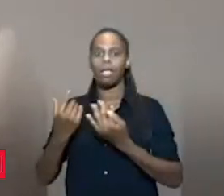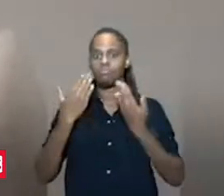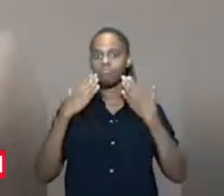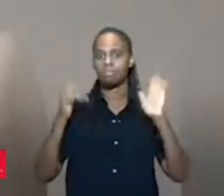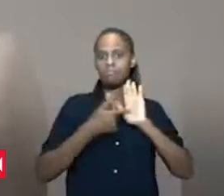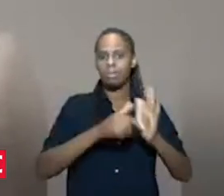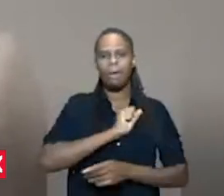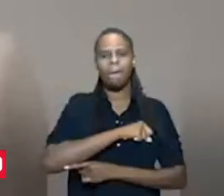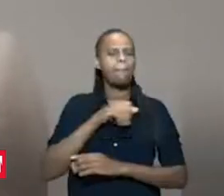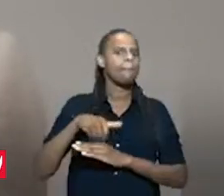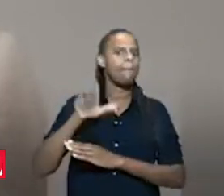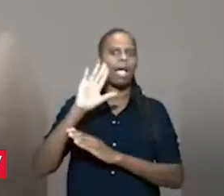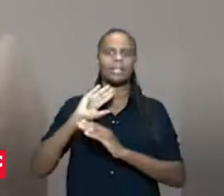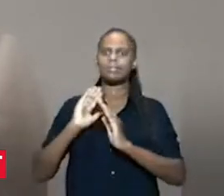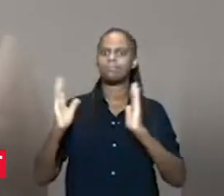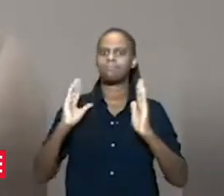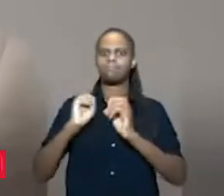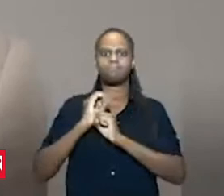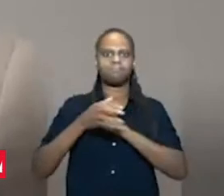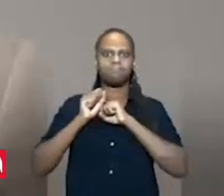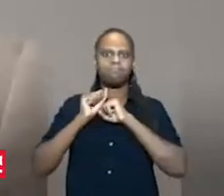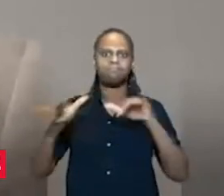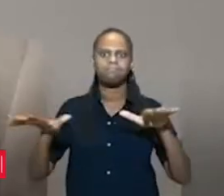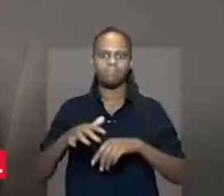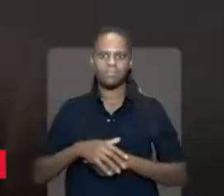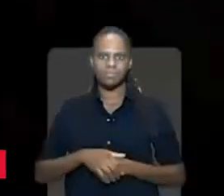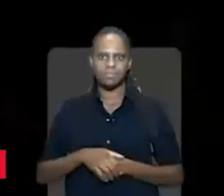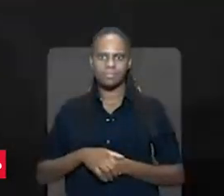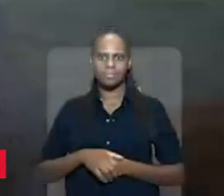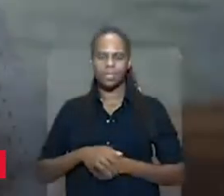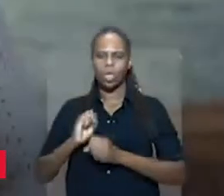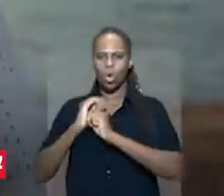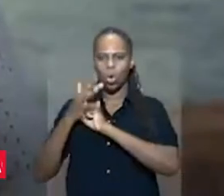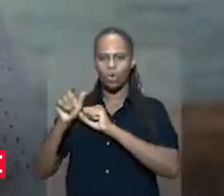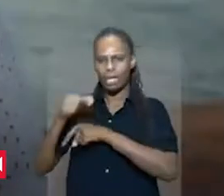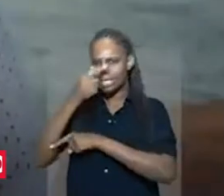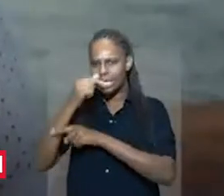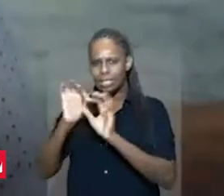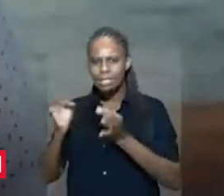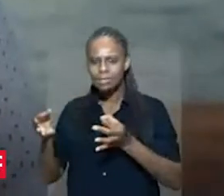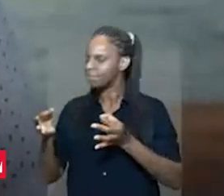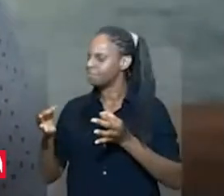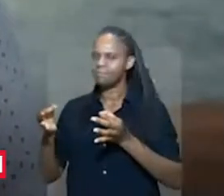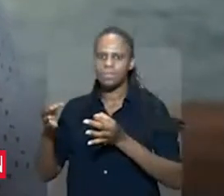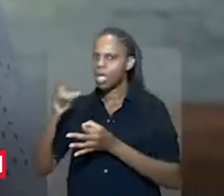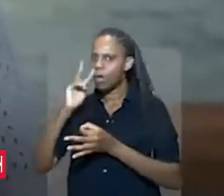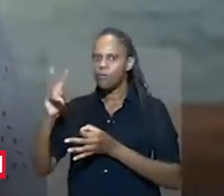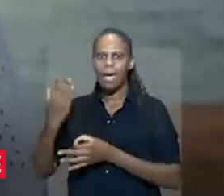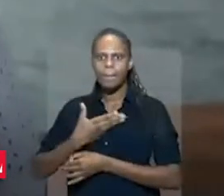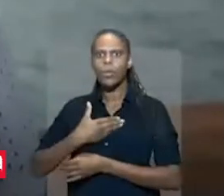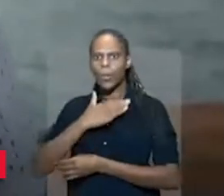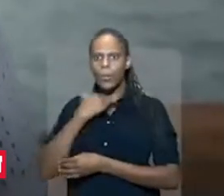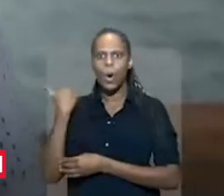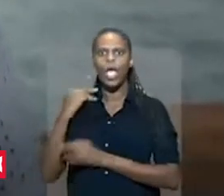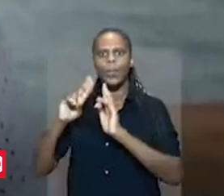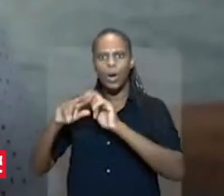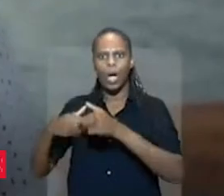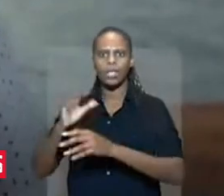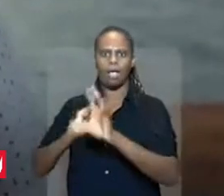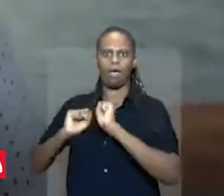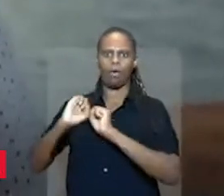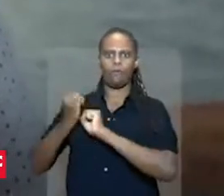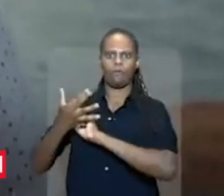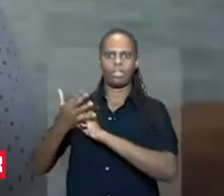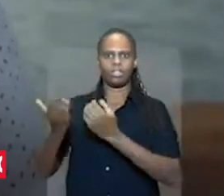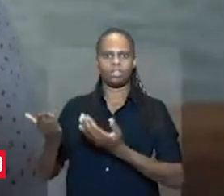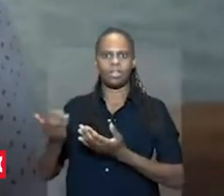famílias. E ele mostrou sua face mais perversa durante a pandemia. A Covid nunca foi uma gripezinha. Eu vi amigos morrerem de Covid. Eu